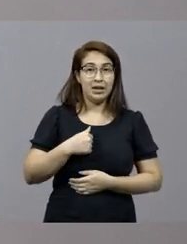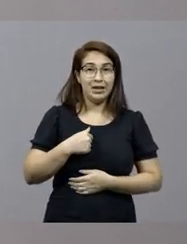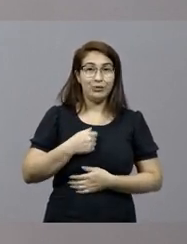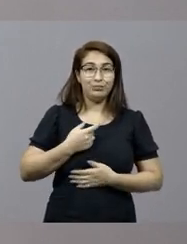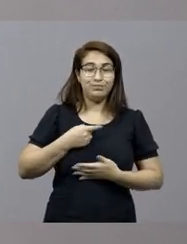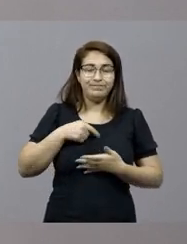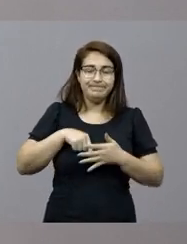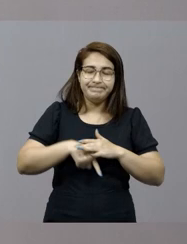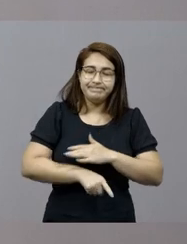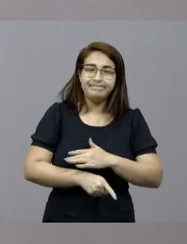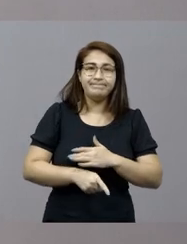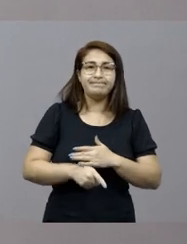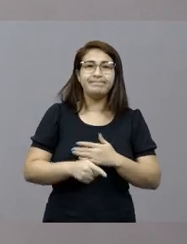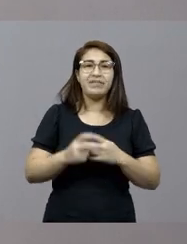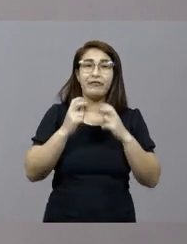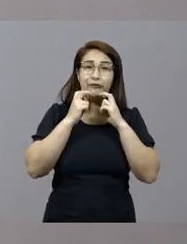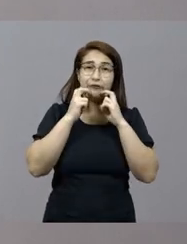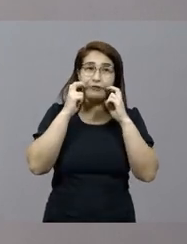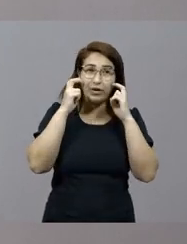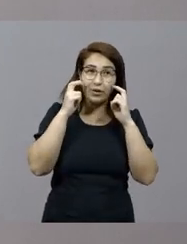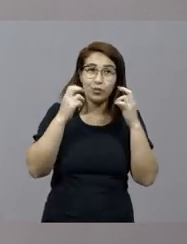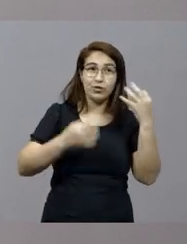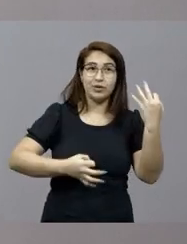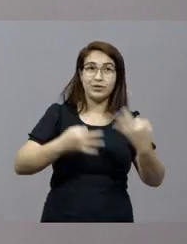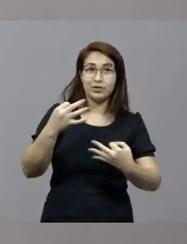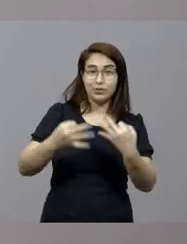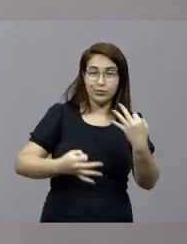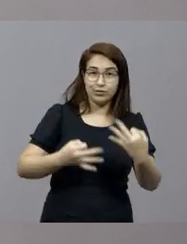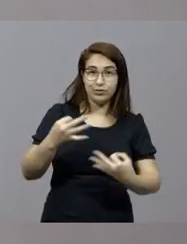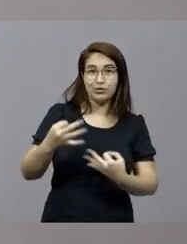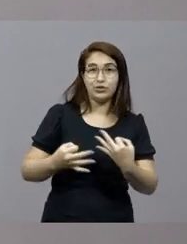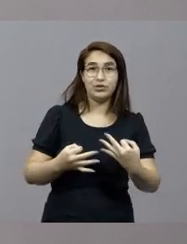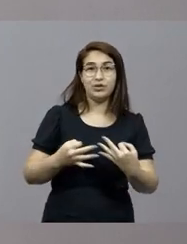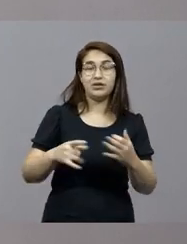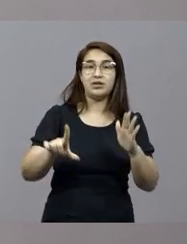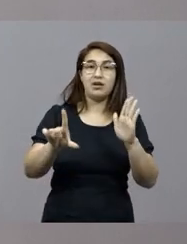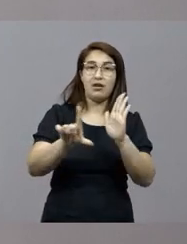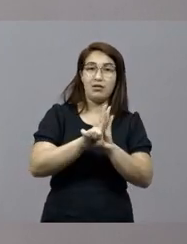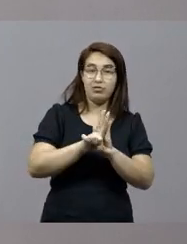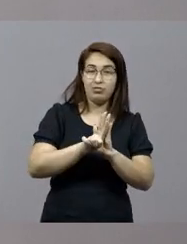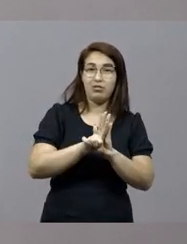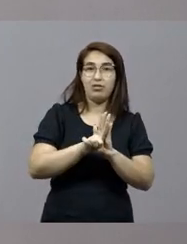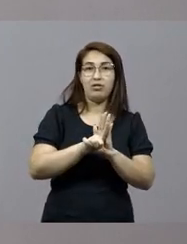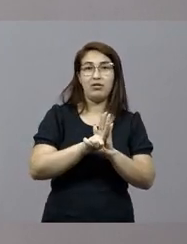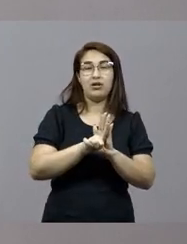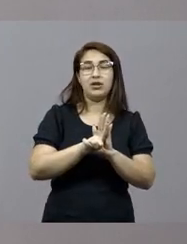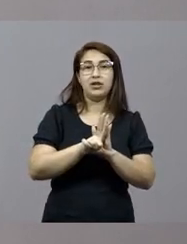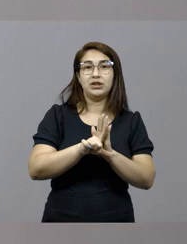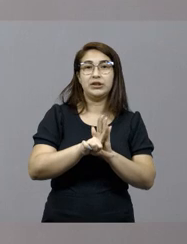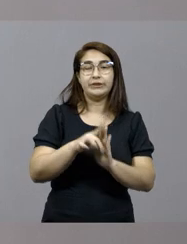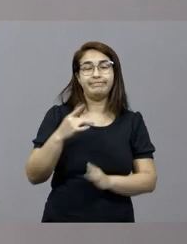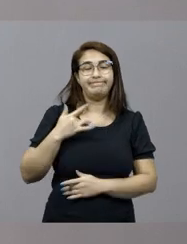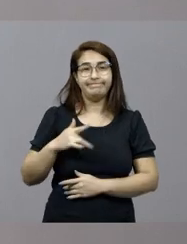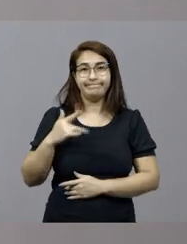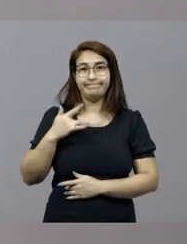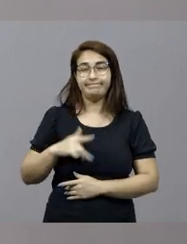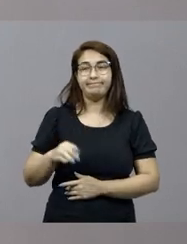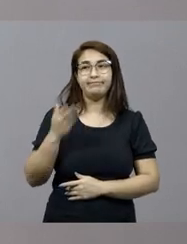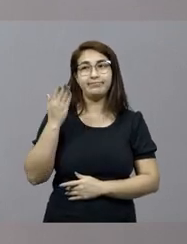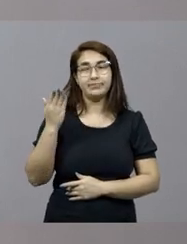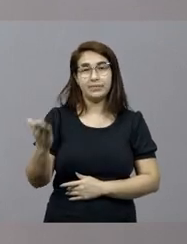É com profundo pesar que, e com vergonha da nossa justiça, das nossas leis, que lamento profundamente a